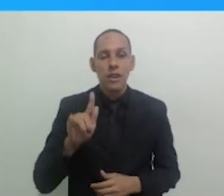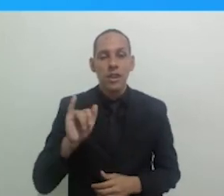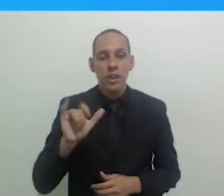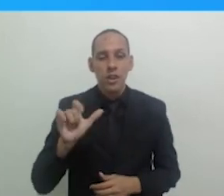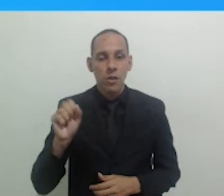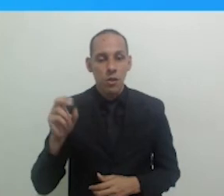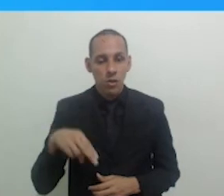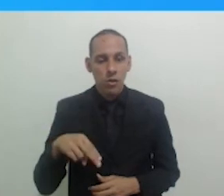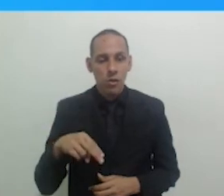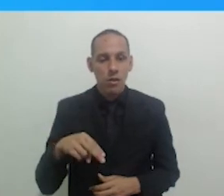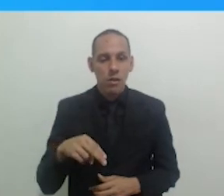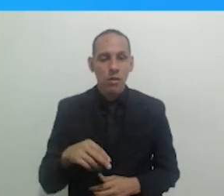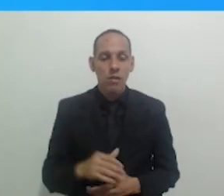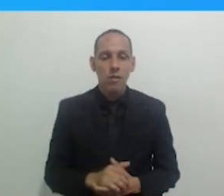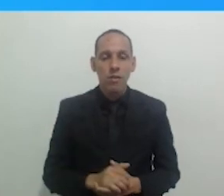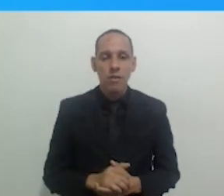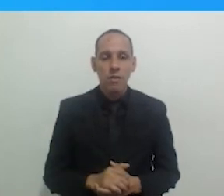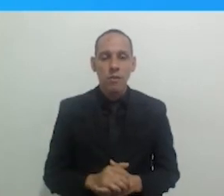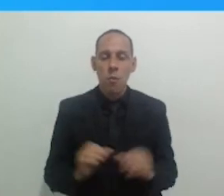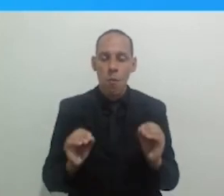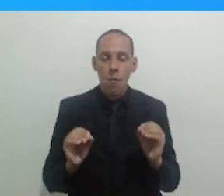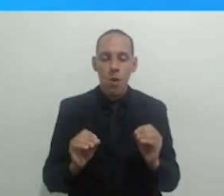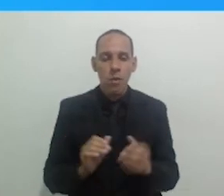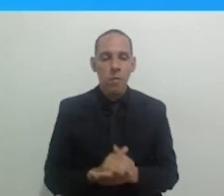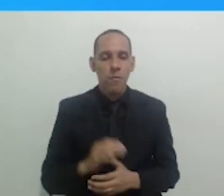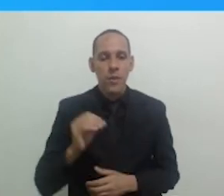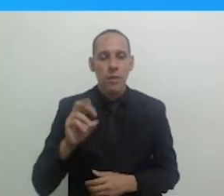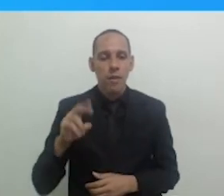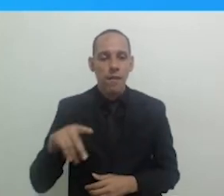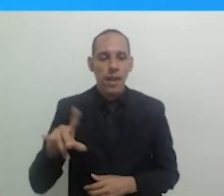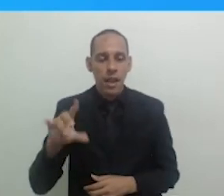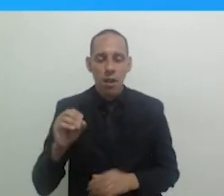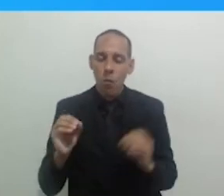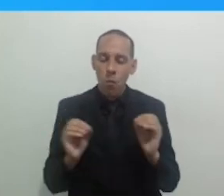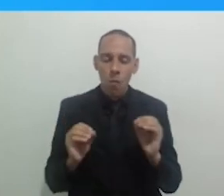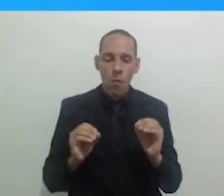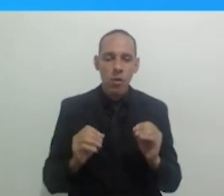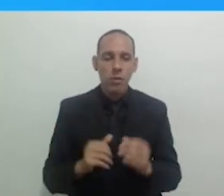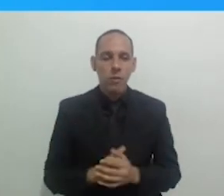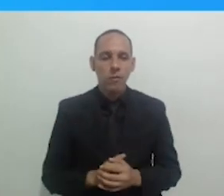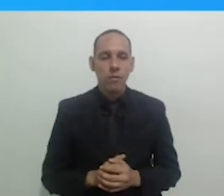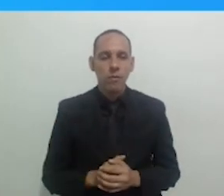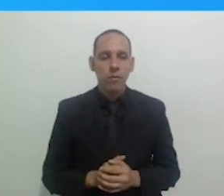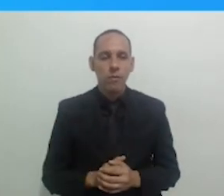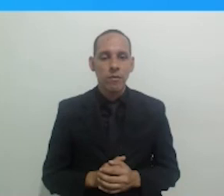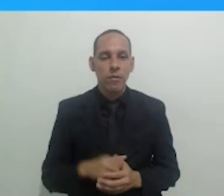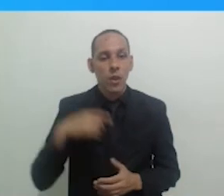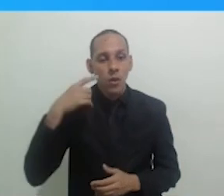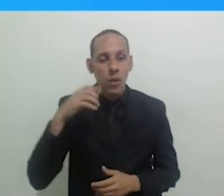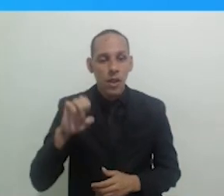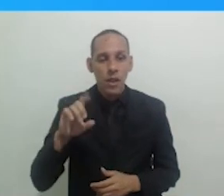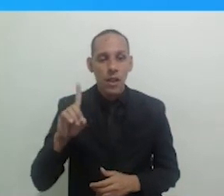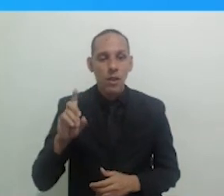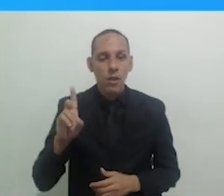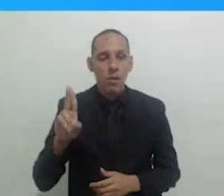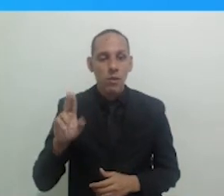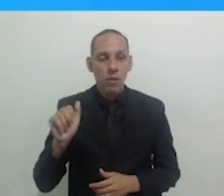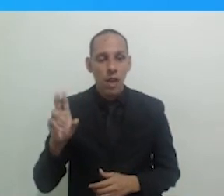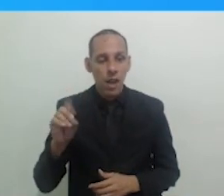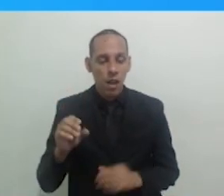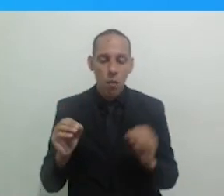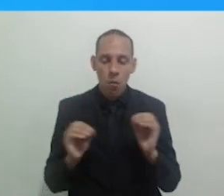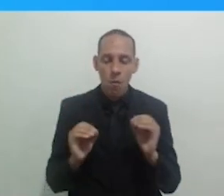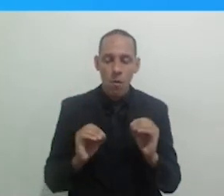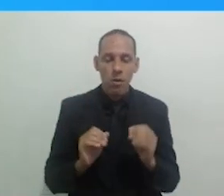proposição. Desembargador Cornélio? Também não tenho proposição, senhor presidente. Doutor Eduardo Pinheiro? Nenhuma, senhor presidente. É.